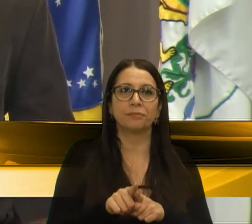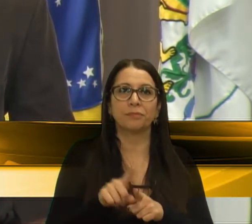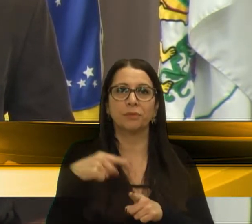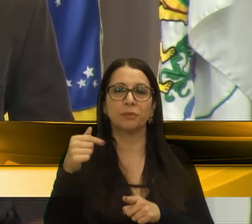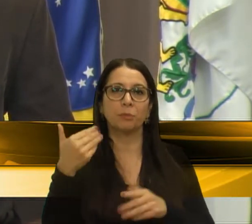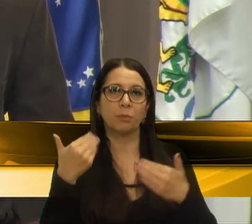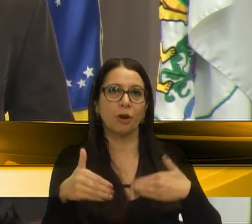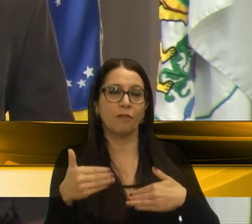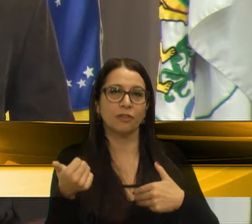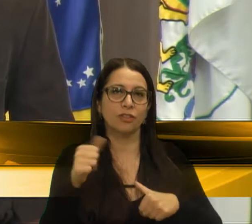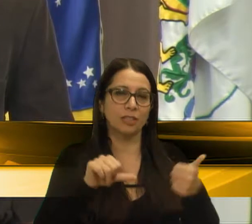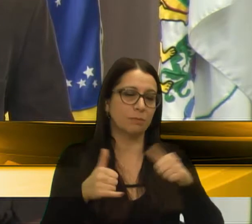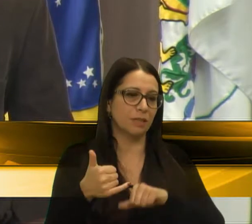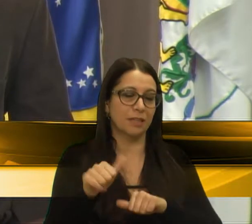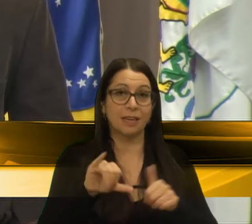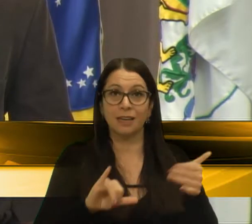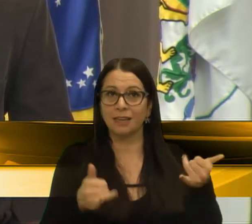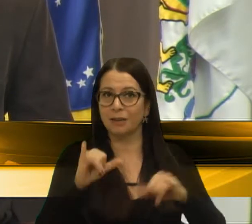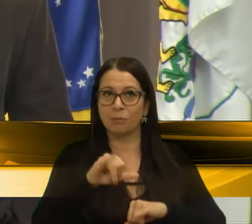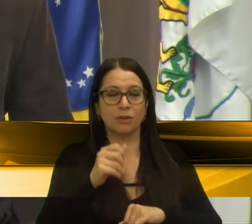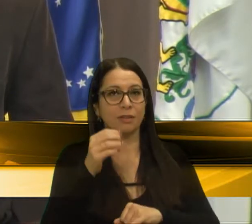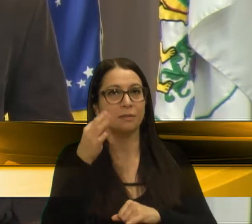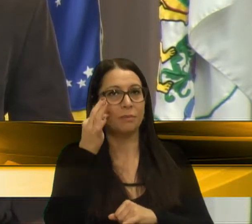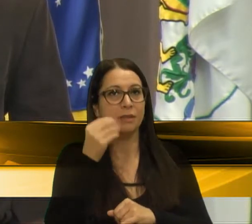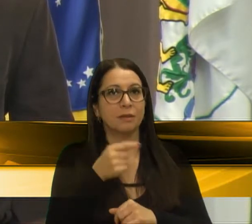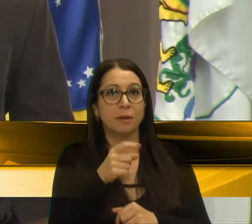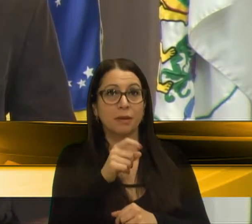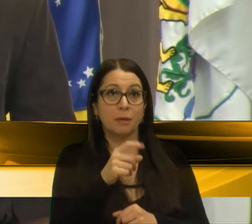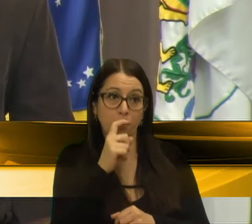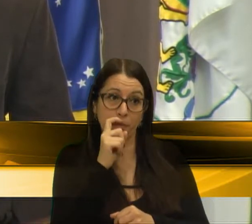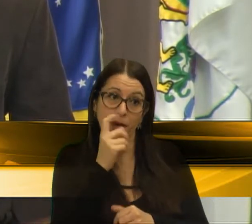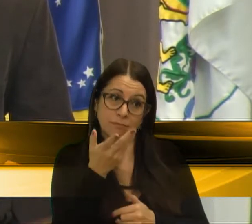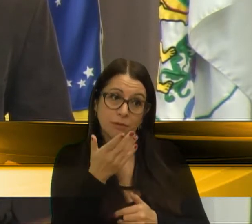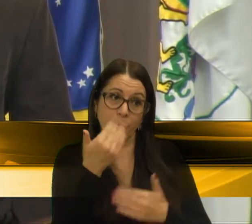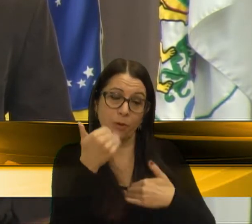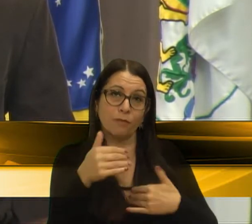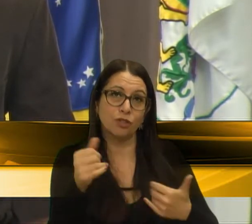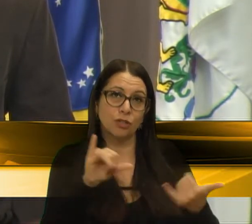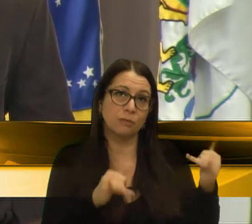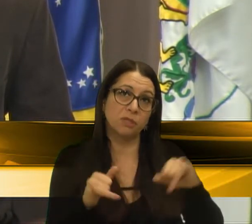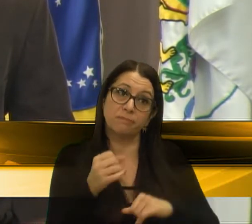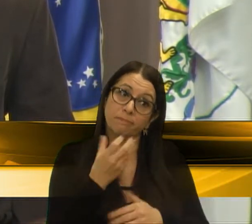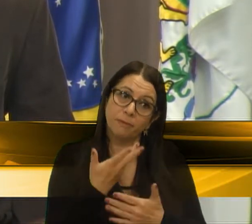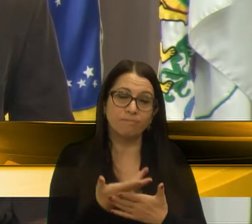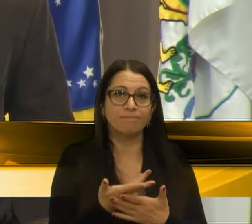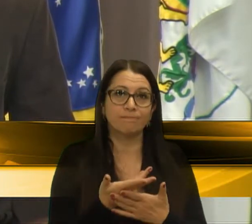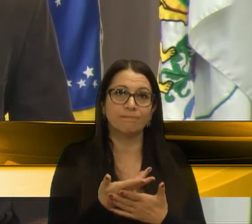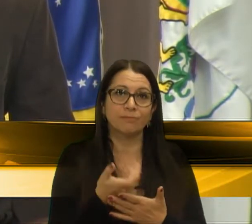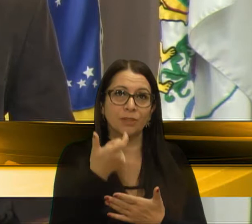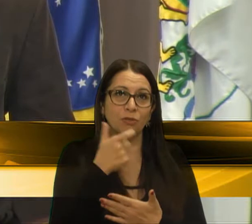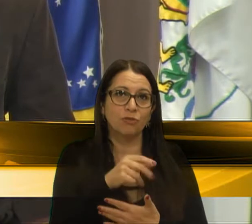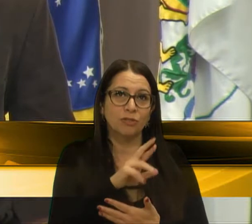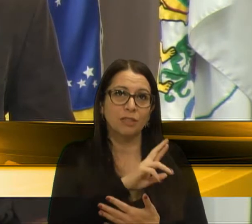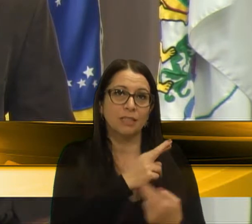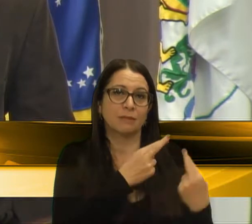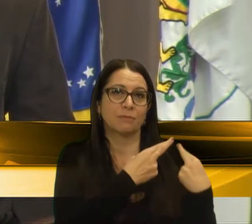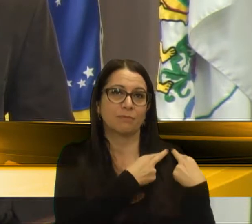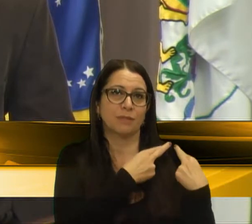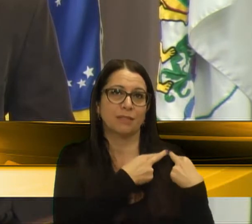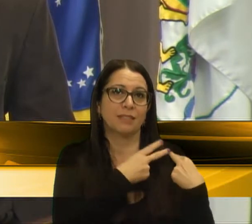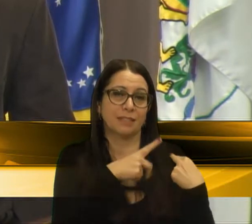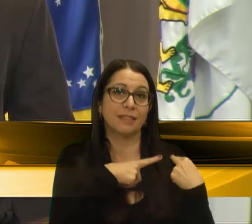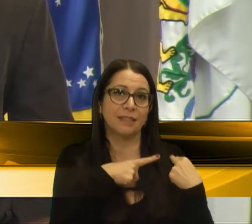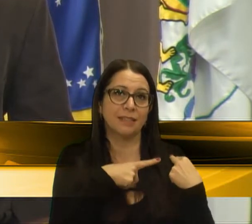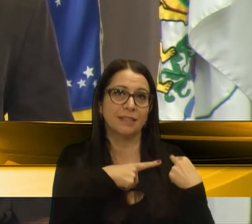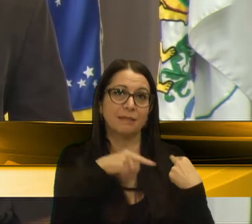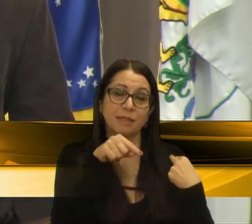hoje. E quando ela me falou assim, eu tenho prova de química. Tá bem, né? Acho que essa responsabilidade ela tem que ter, né? Ela